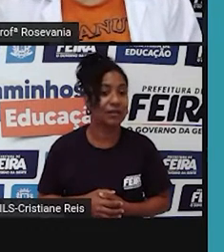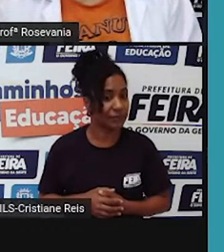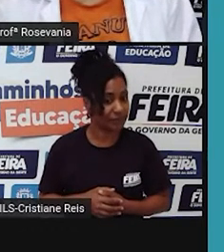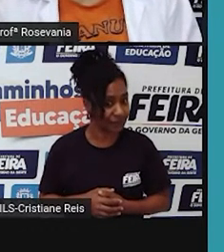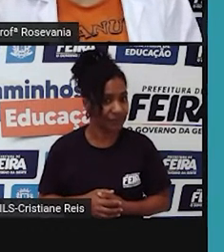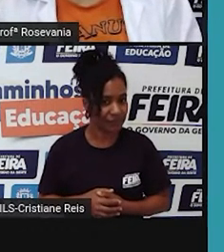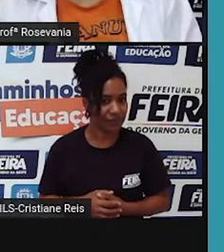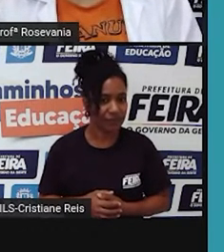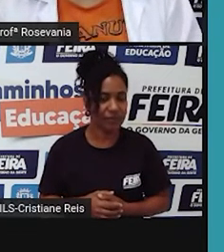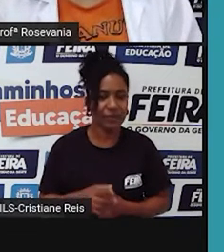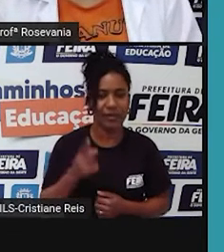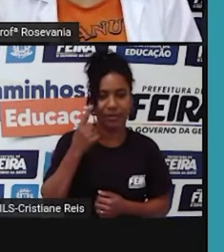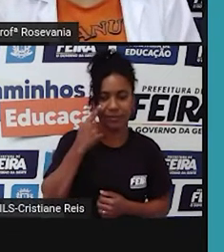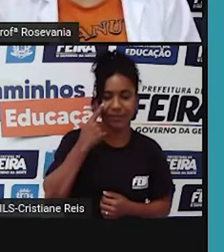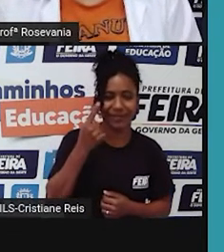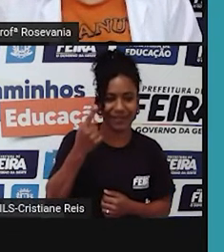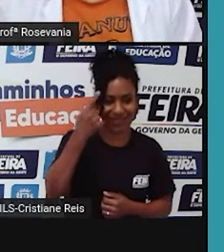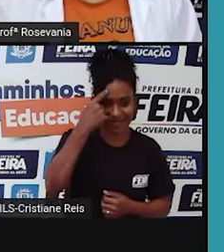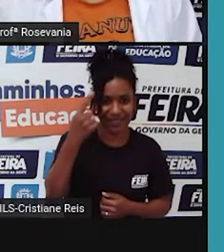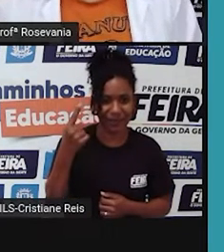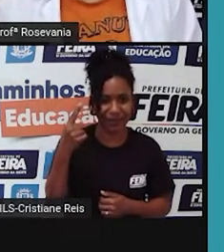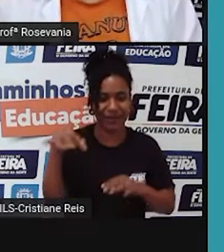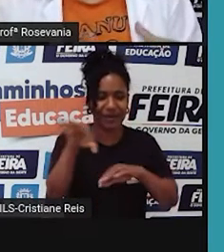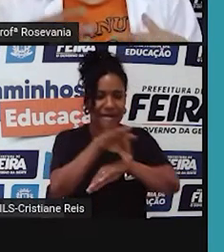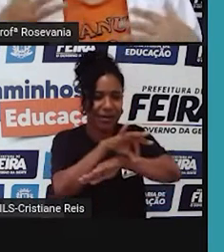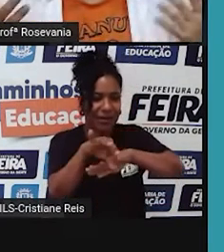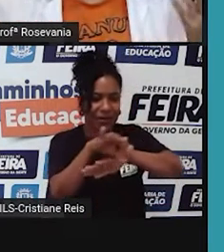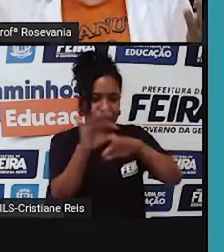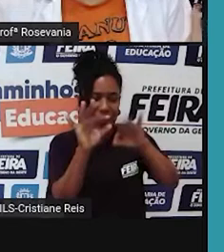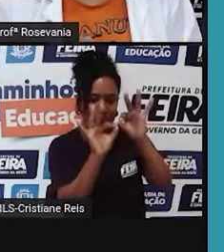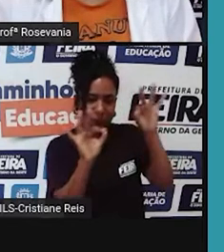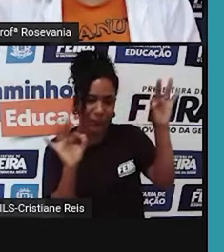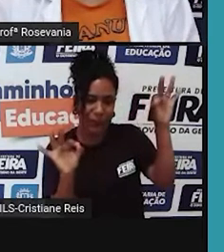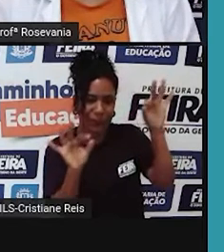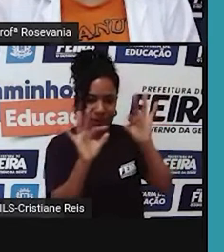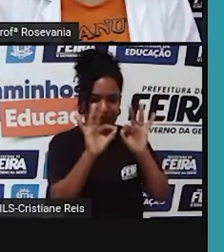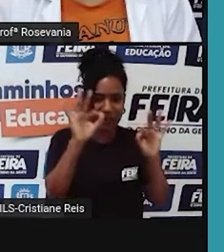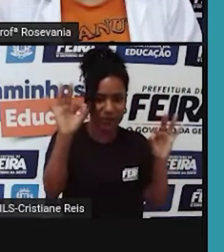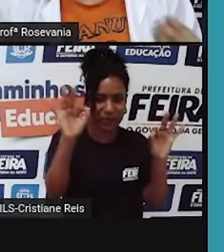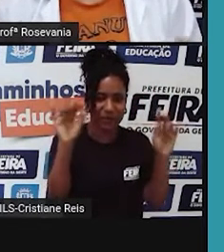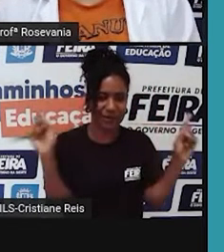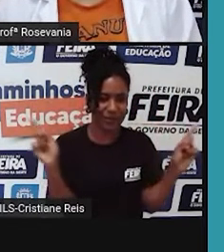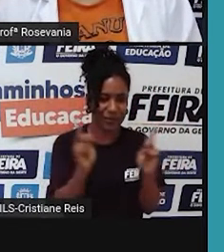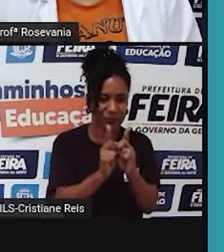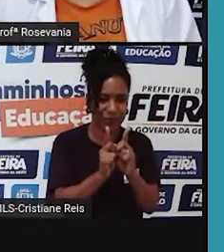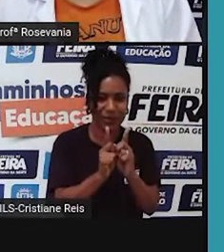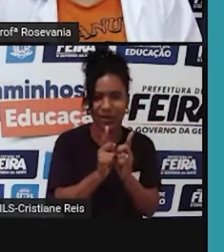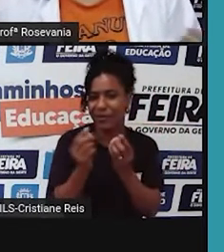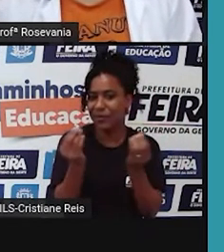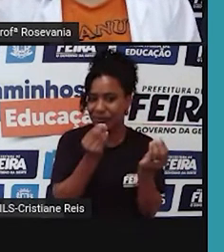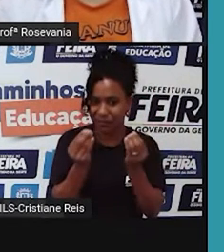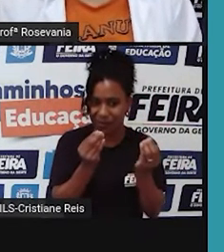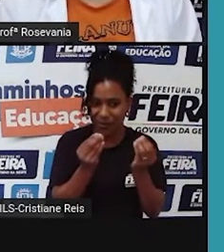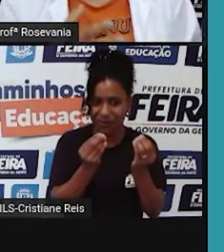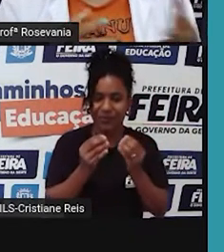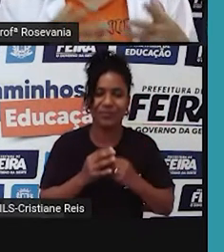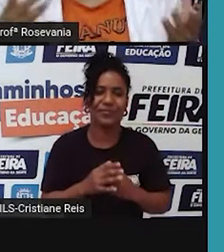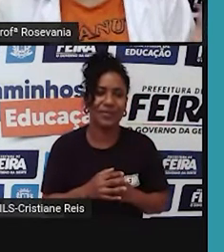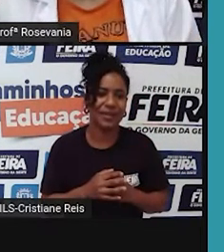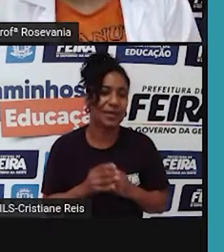né, voltando para a nossa ideia de escala, toda essa praticidade que tem aí é exatamente por conta